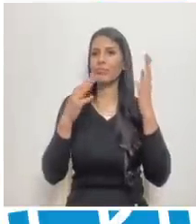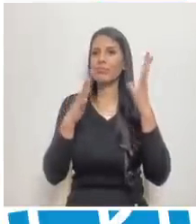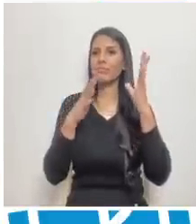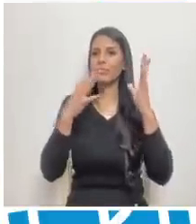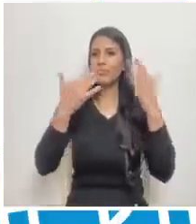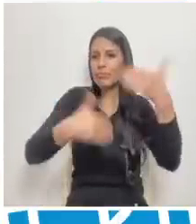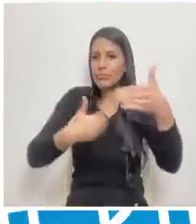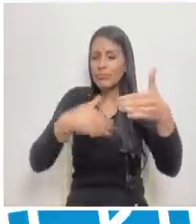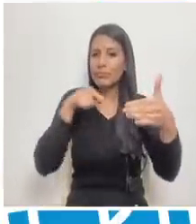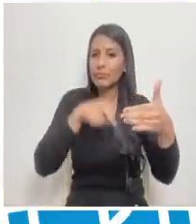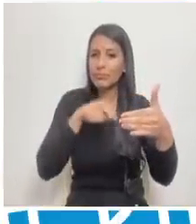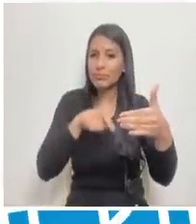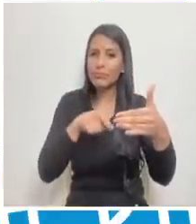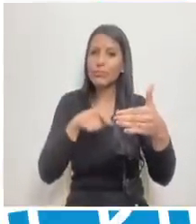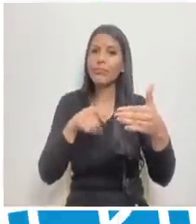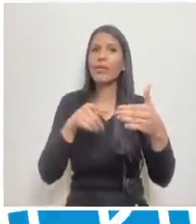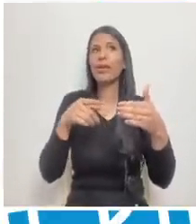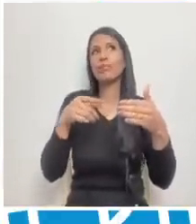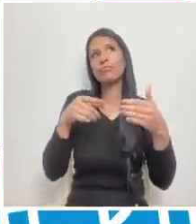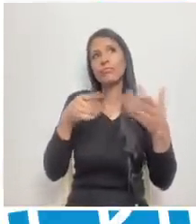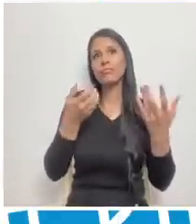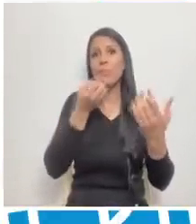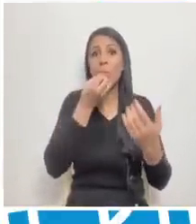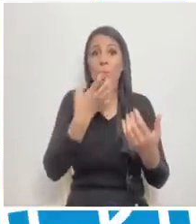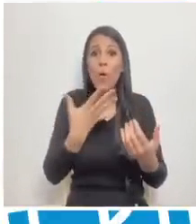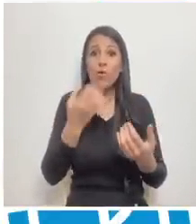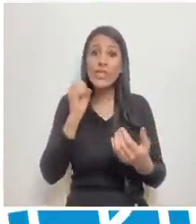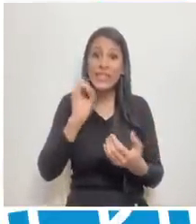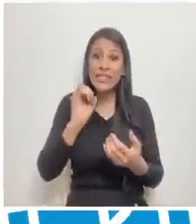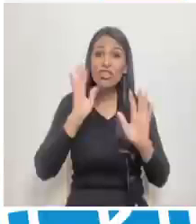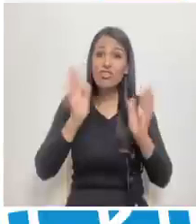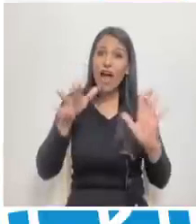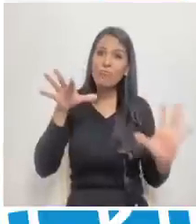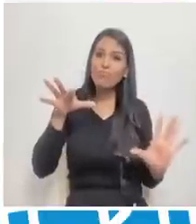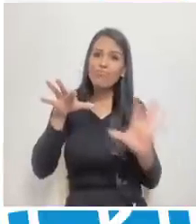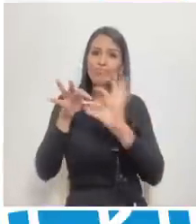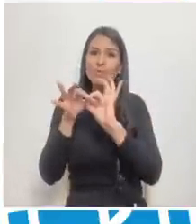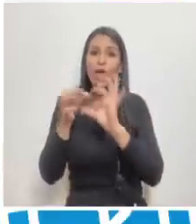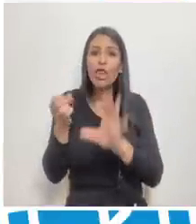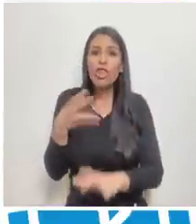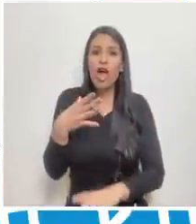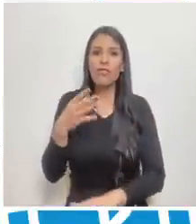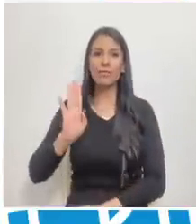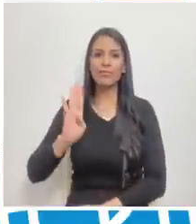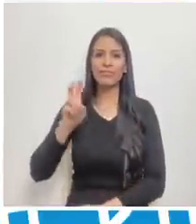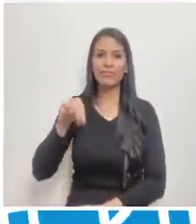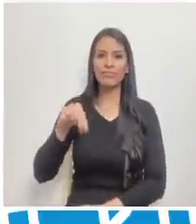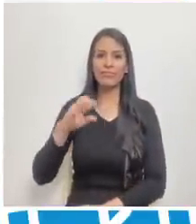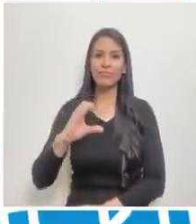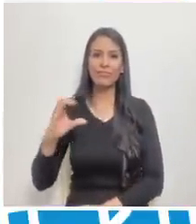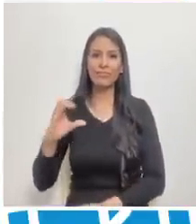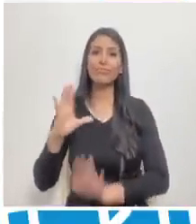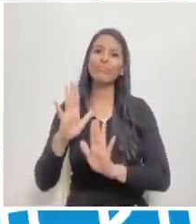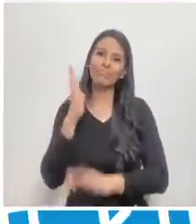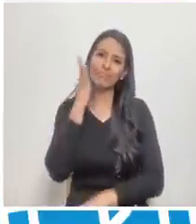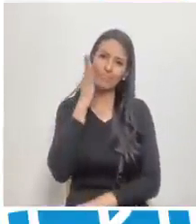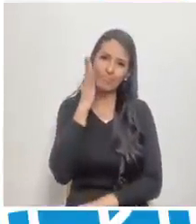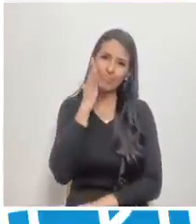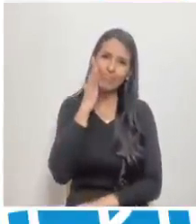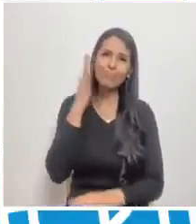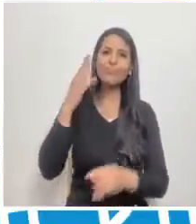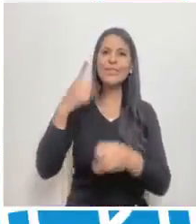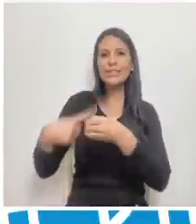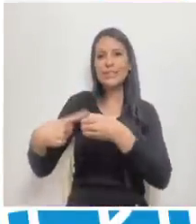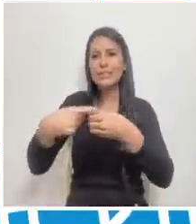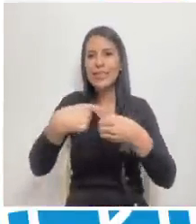né, já alinhadas com a nossa nova BNCC. Mas nós sabemos que os estados ainda não implementaram, os municípios não implementaram